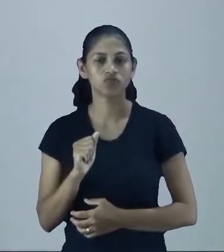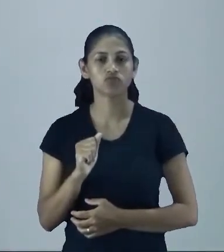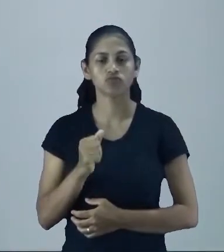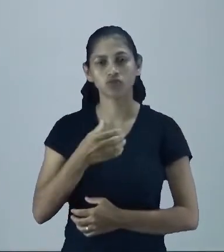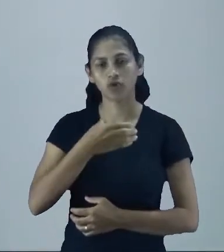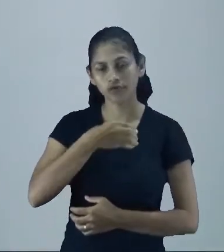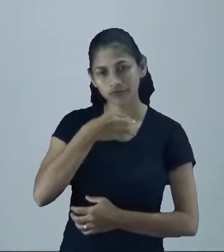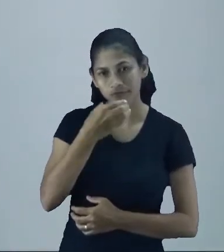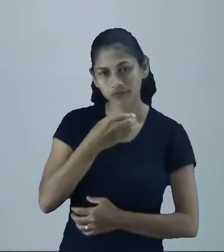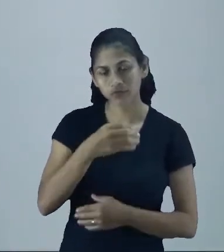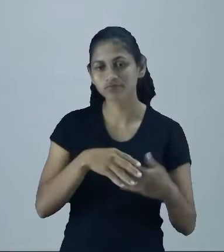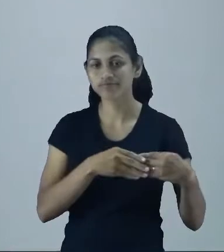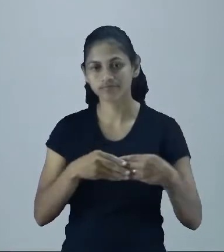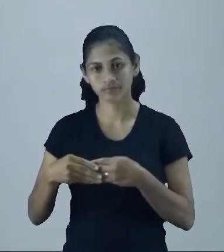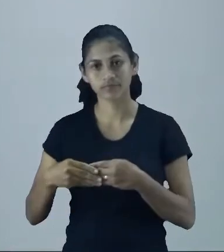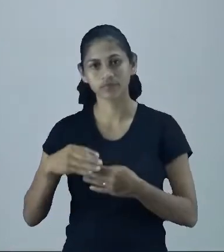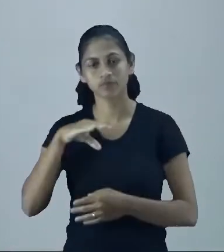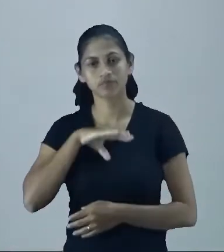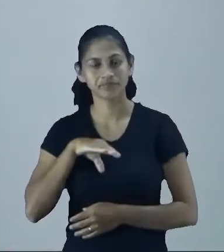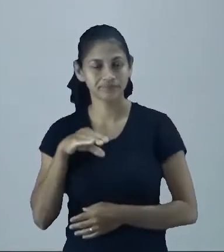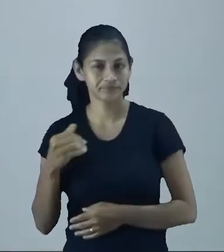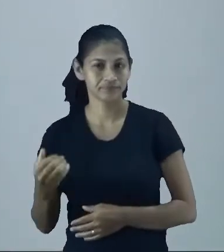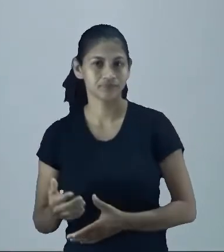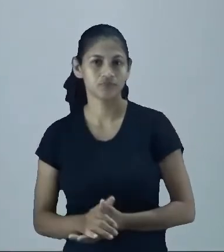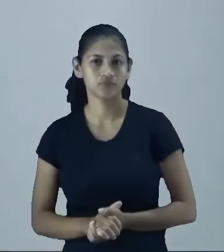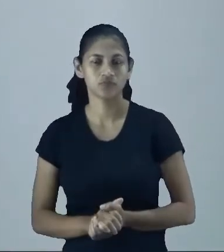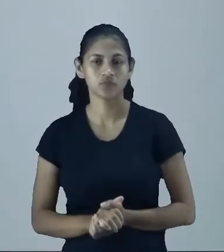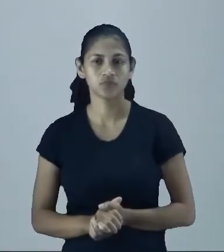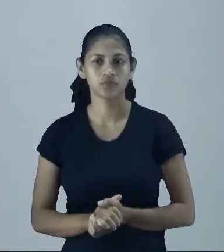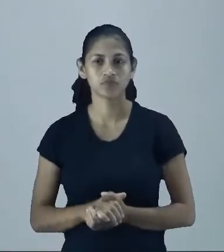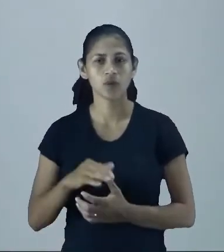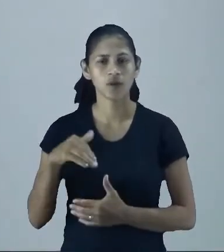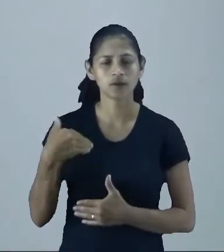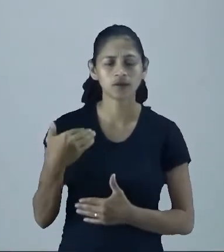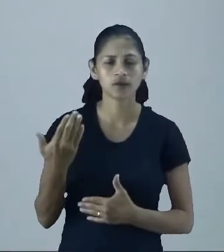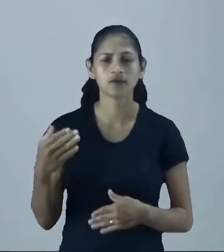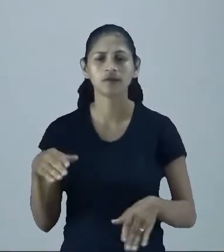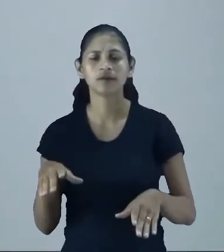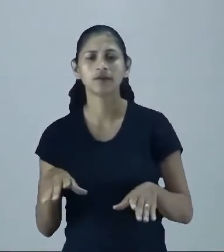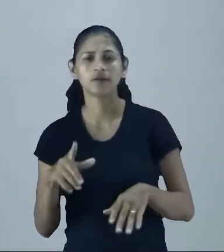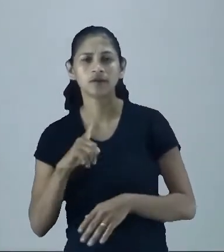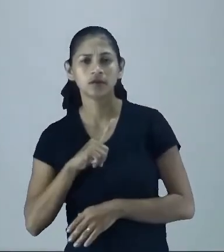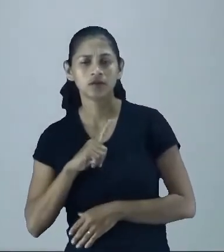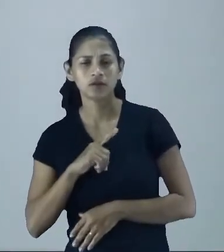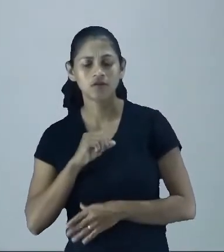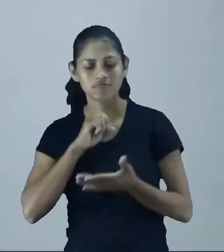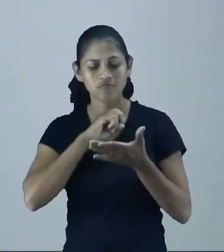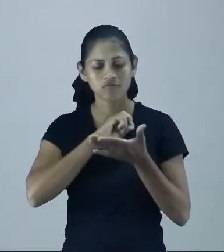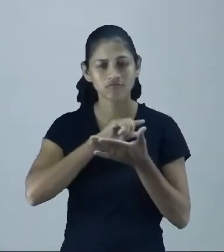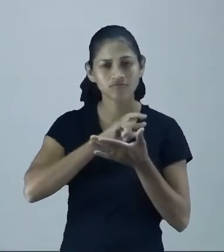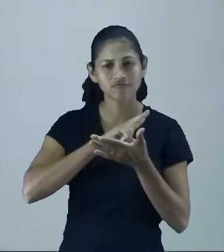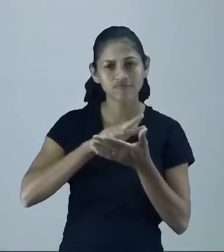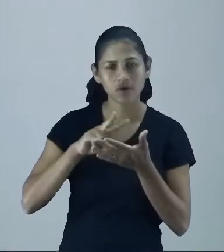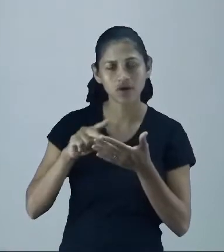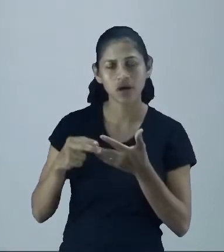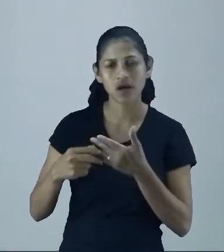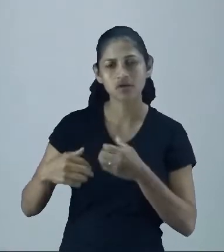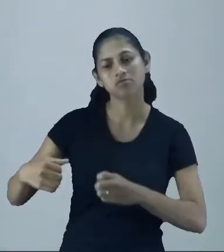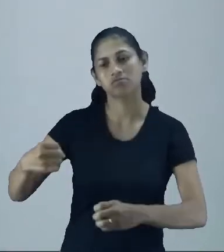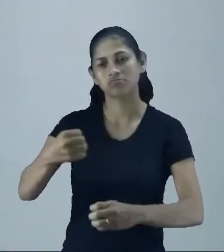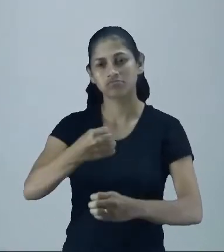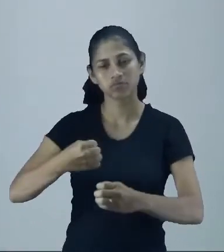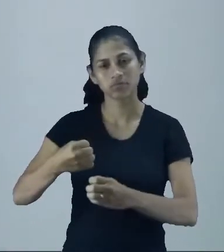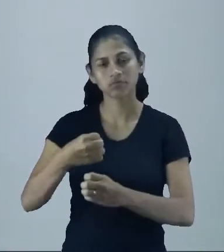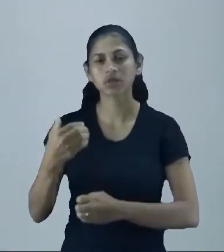trazida pelos portugueses. Além disso, né, teve muitos pratos, como a bacalhoada, olha só, um prato